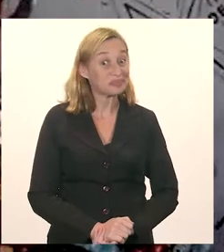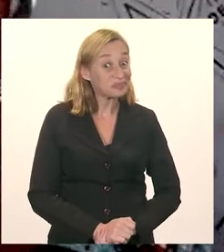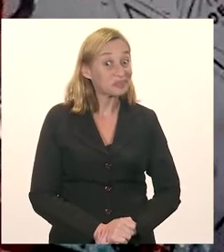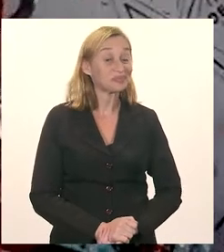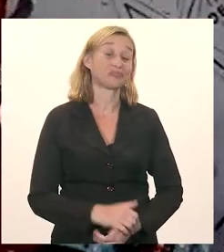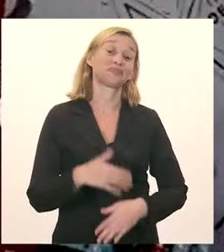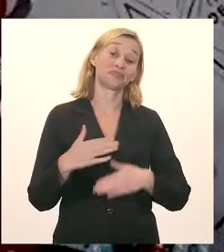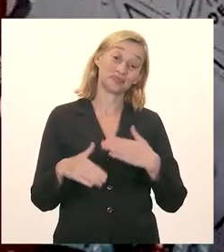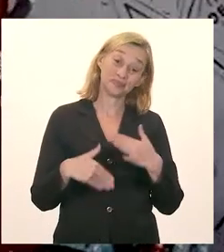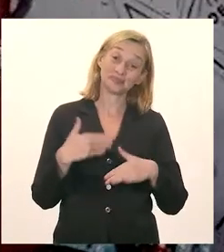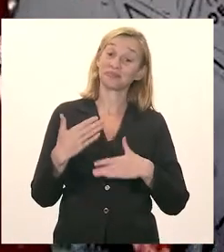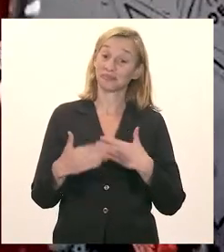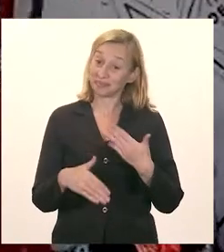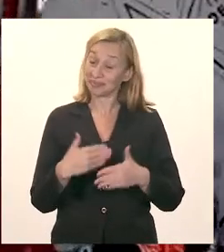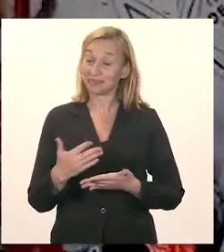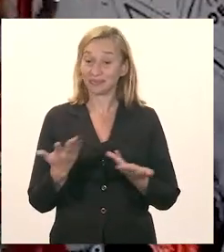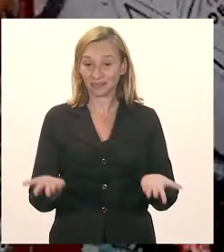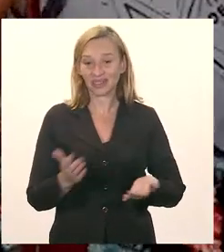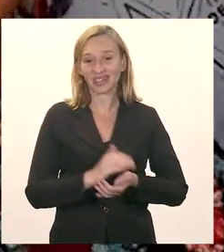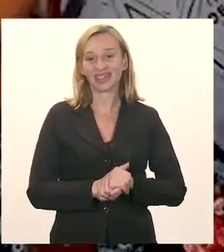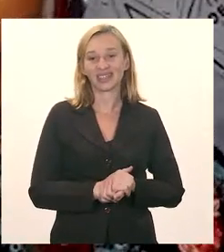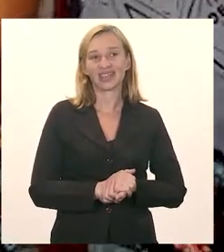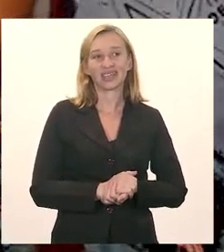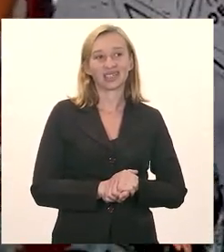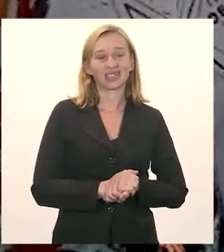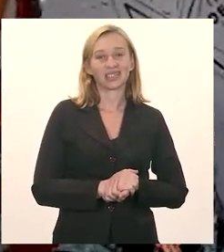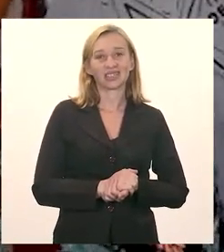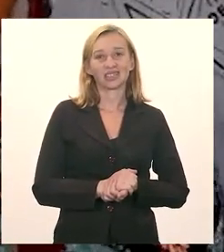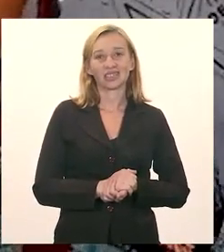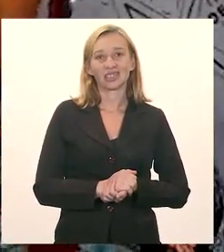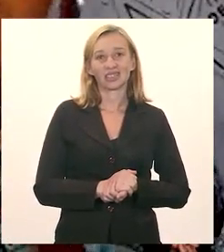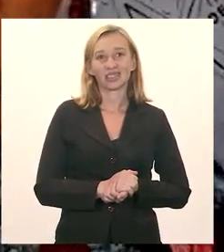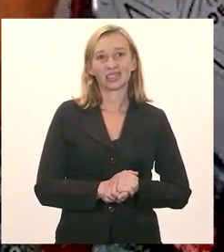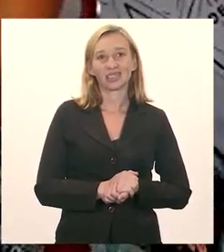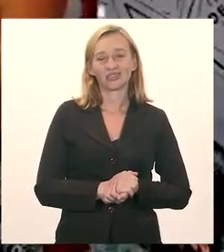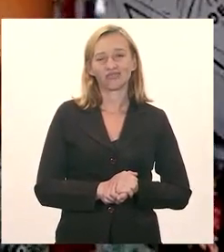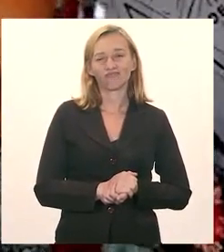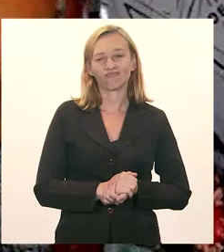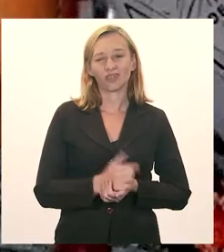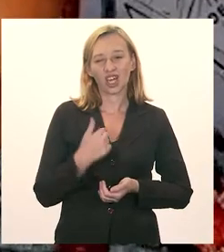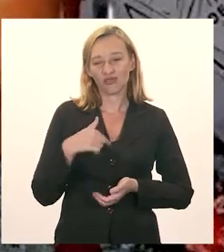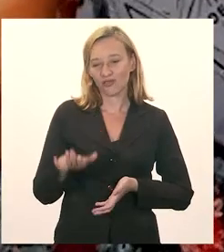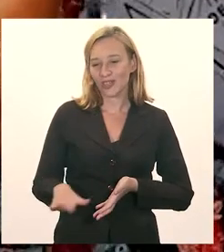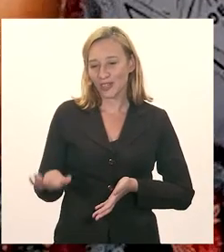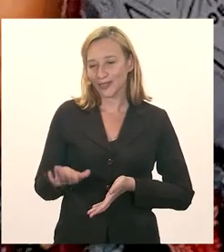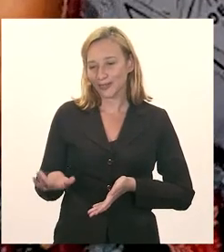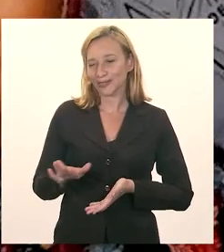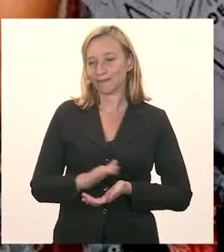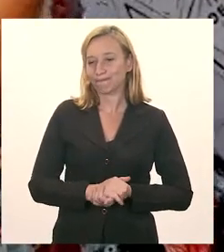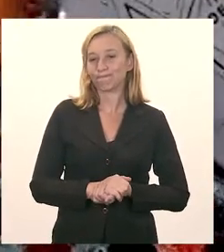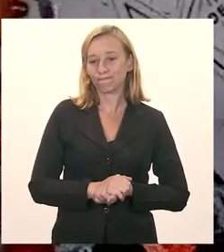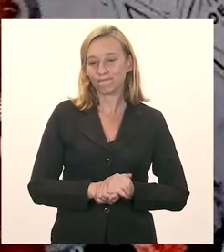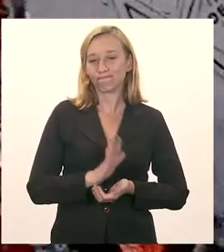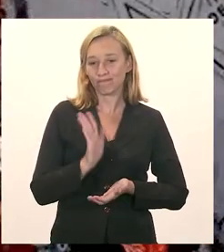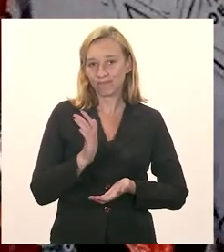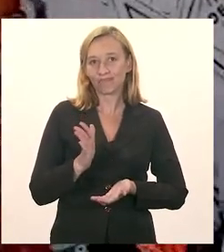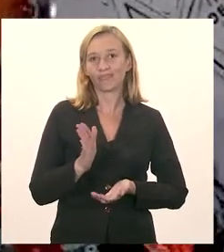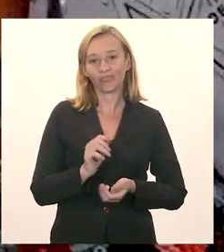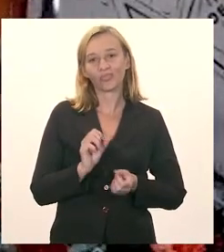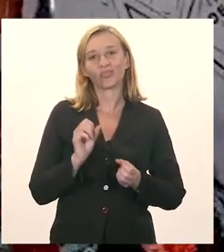de composição, ele é assim. Desde, eu vou dizer, criança mesmo, eu